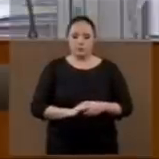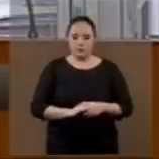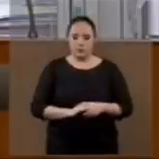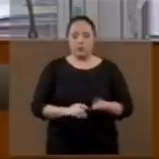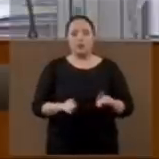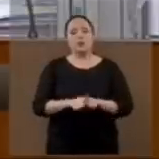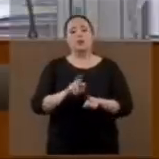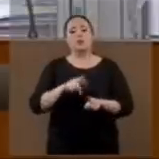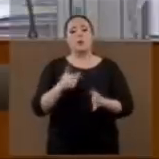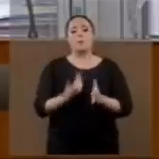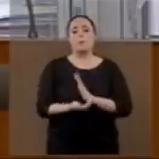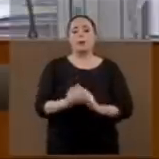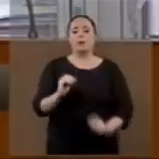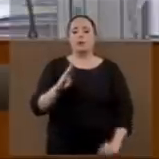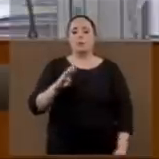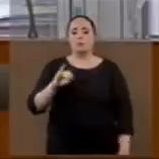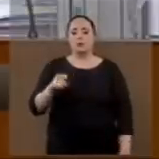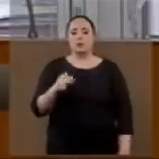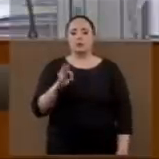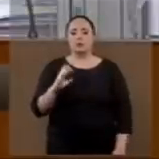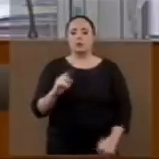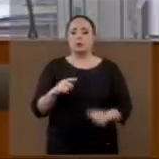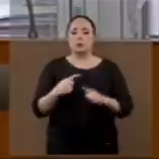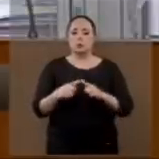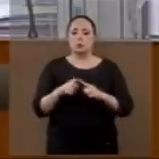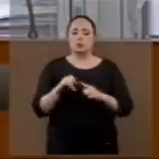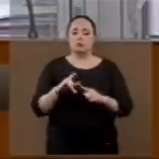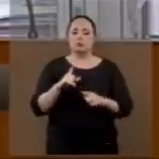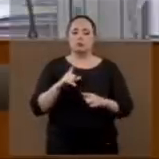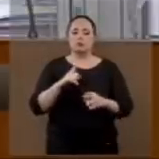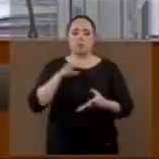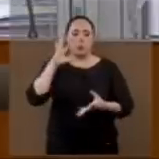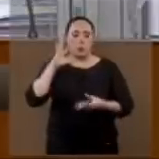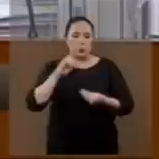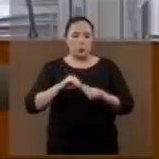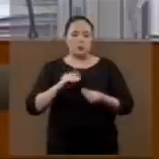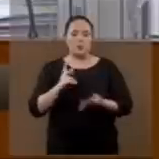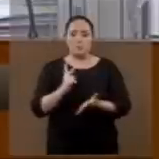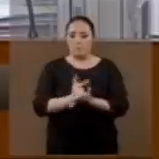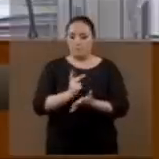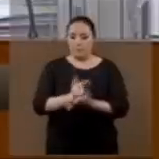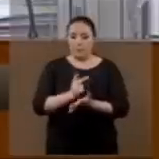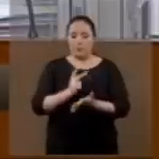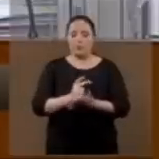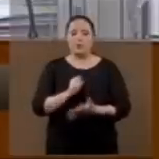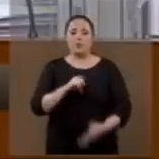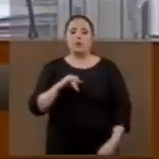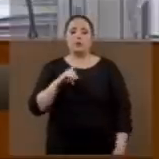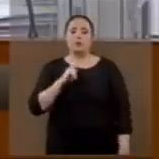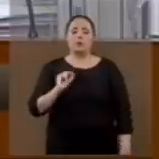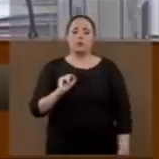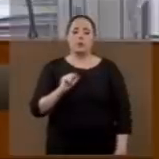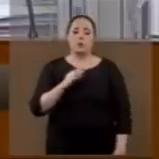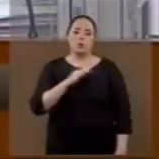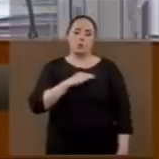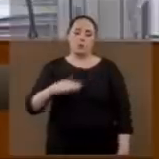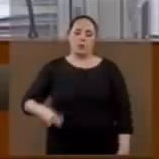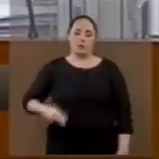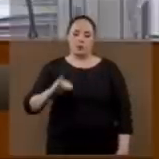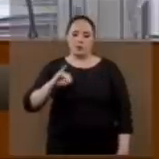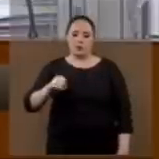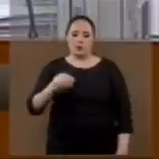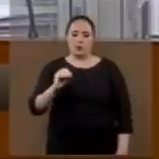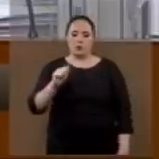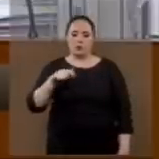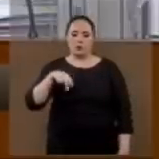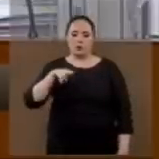de objeto, porque se chegássemos à conclusão que mesmo se havendo o que o ministro Joaquim propunha, que foi